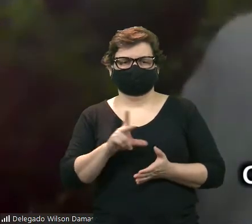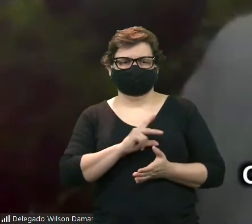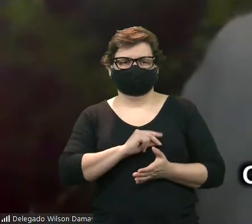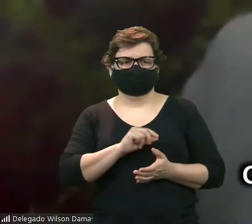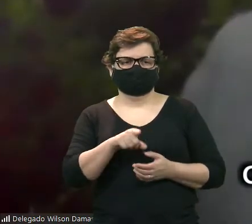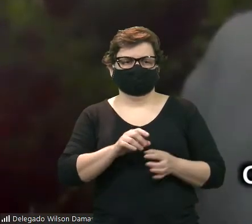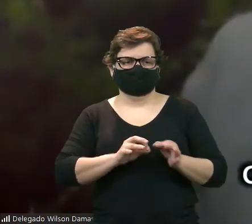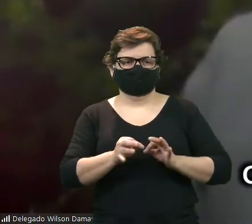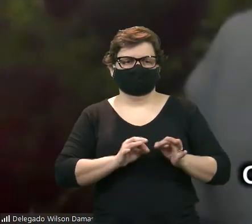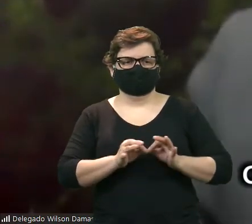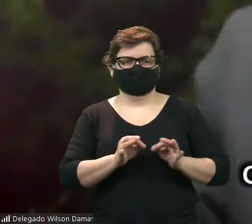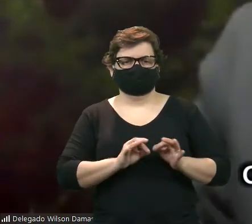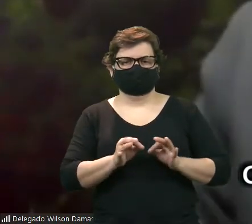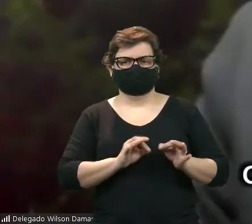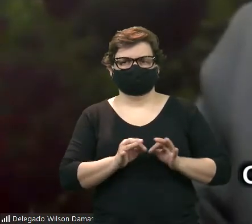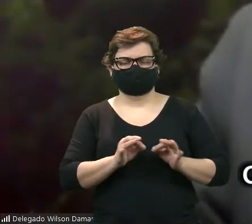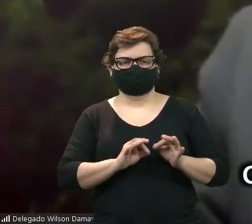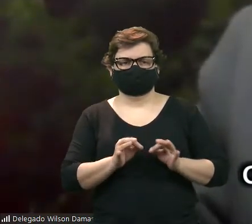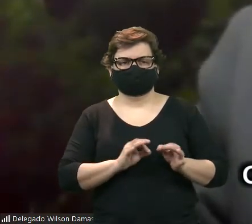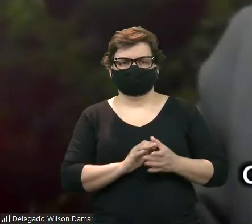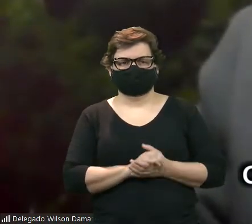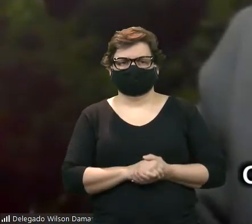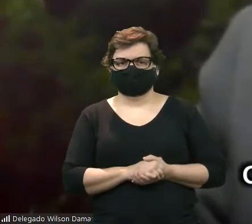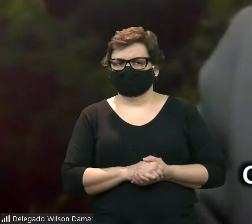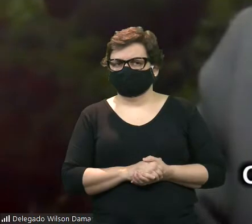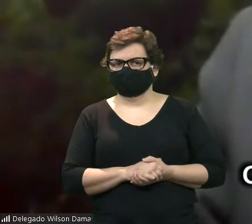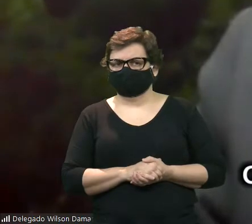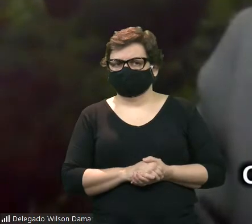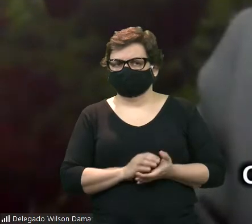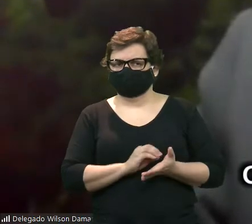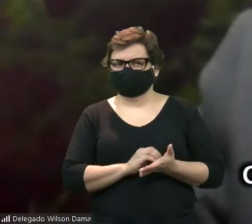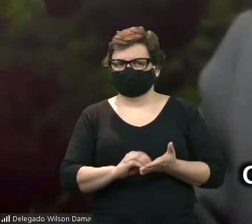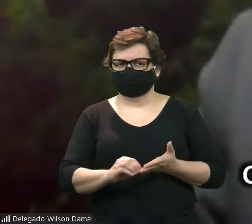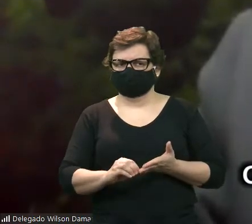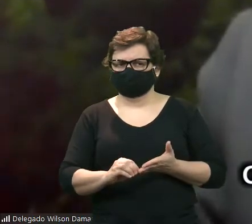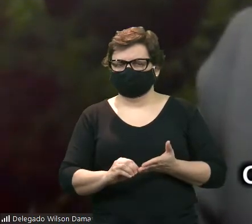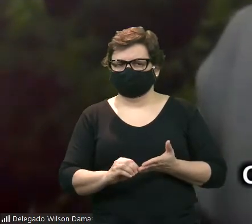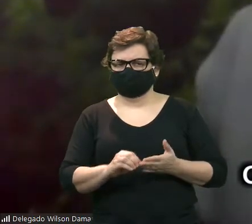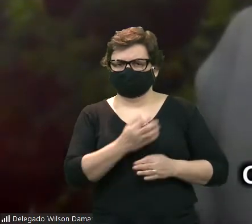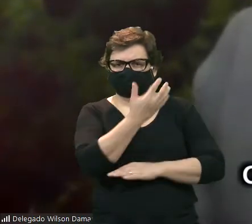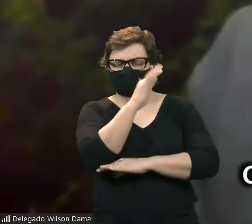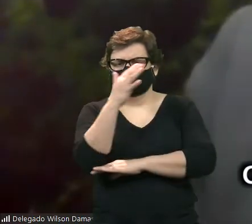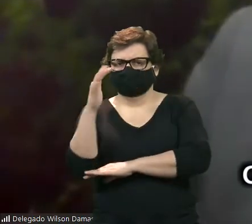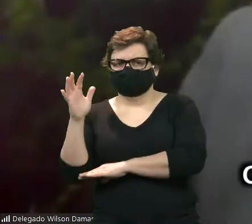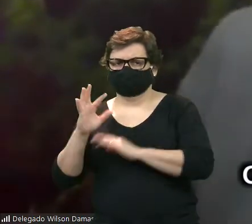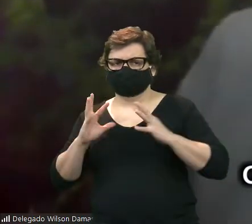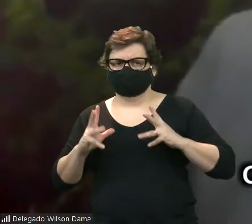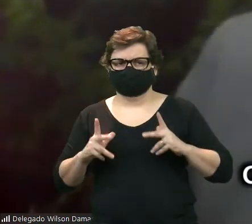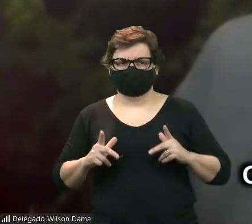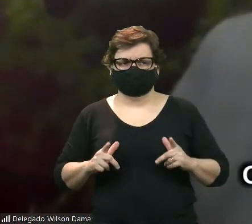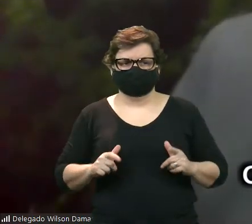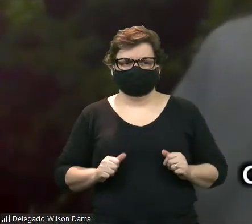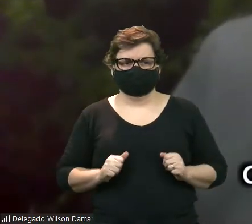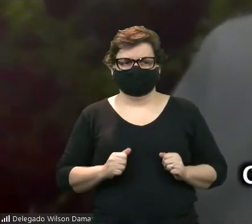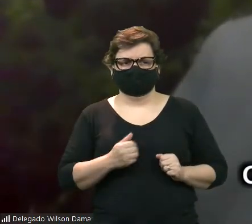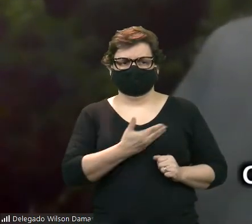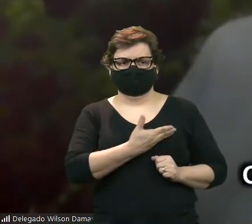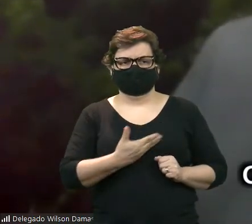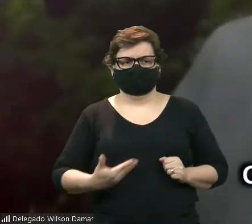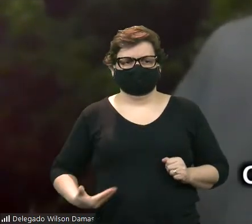atuação do secretário do Meio Ambiente e Limpeza Pública, que é o Vanderlei Doce, por quem eu